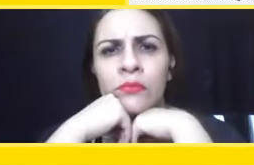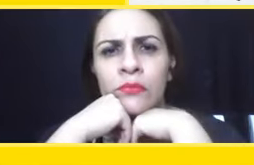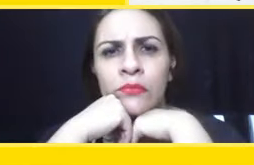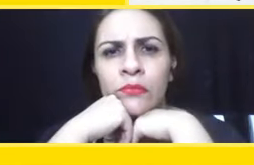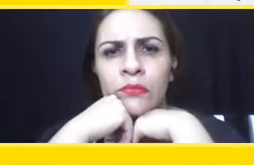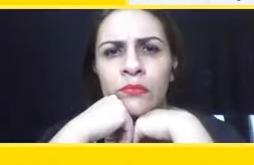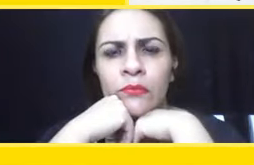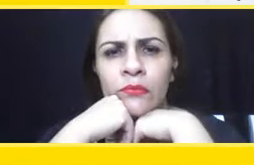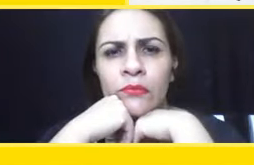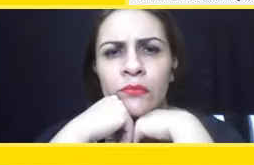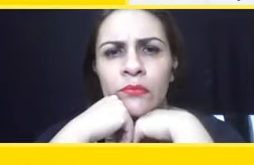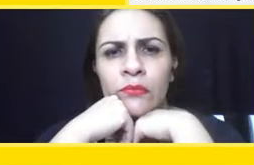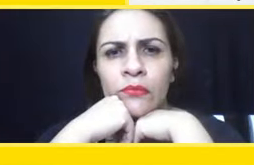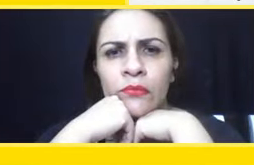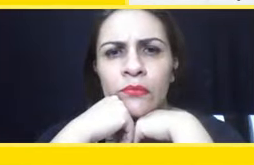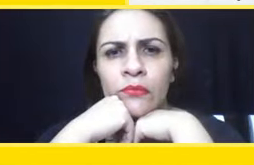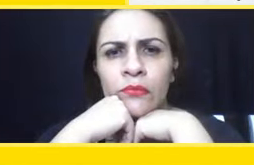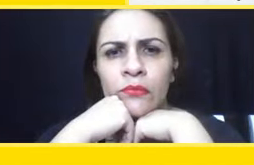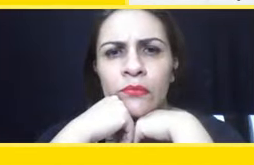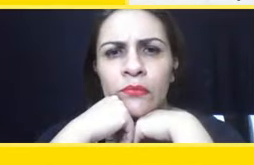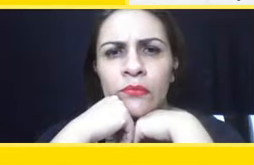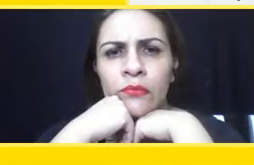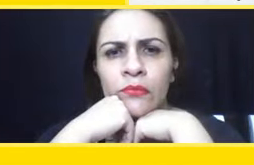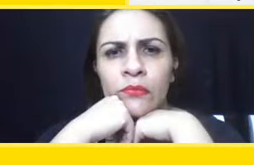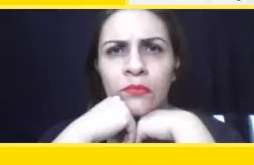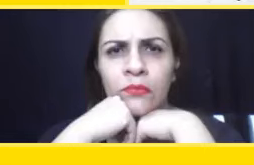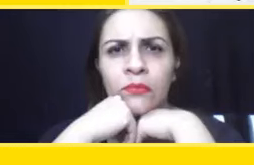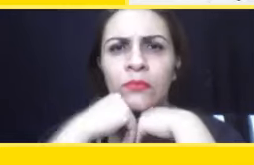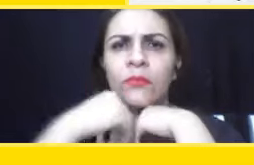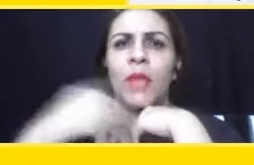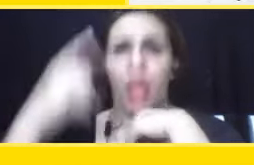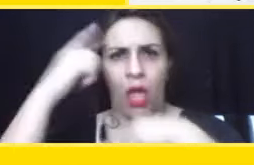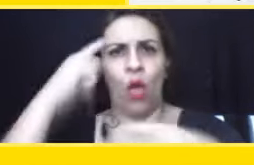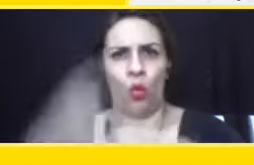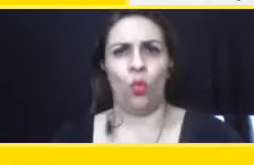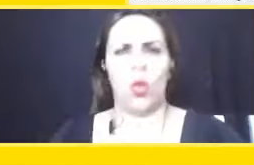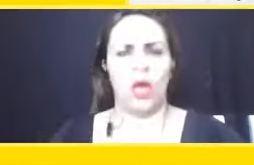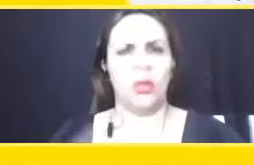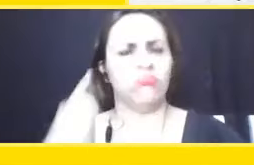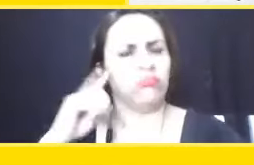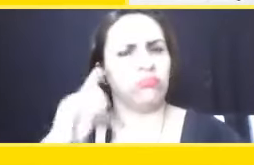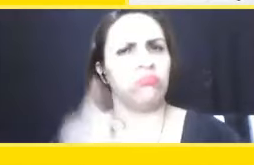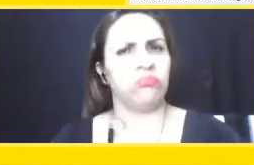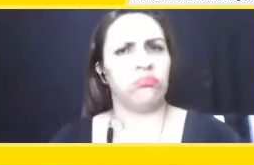Com primeiro decreto responsabilidade. que foi derrubado? Eu sou a favor com responsabilidade. Eu acho assim,